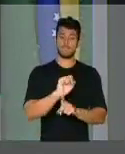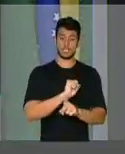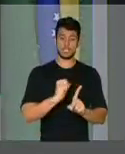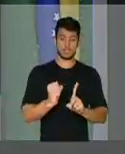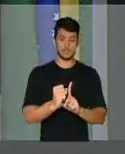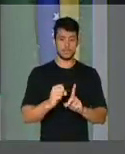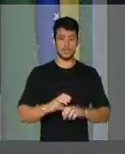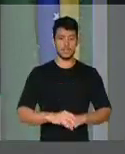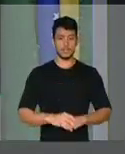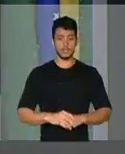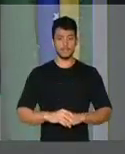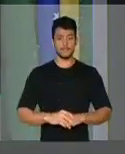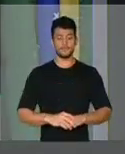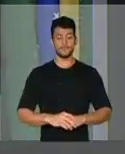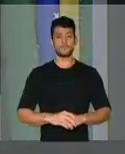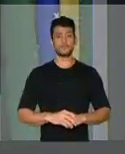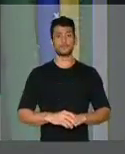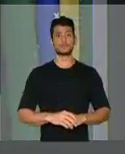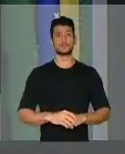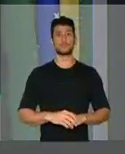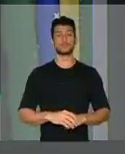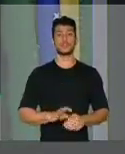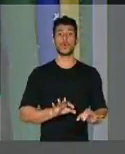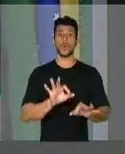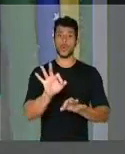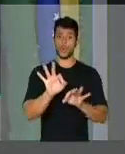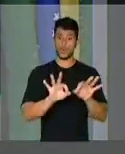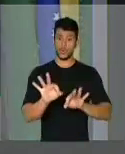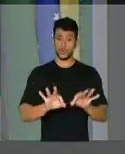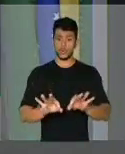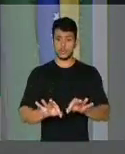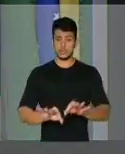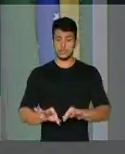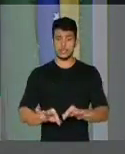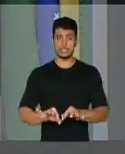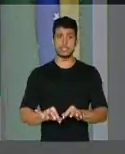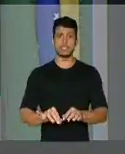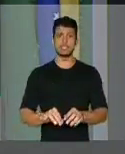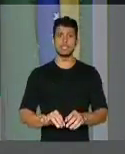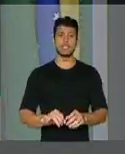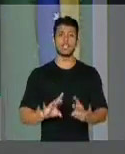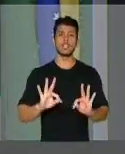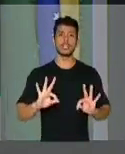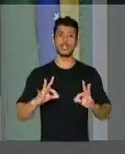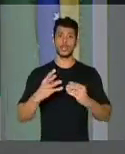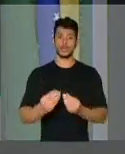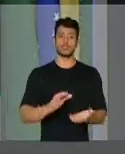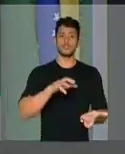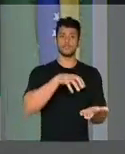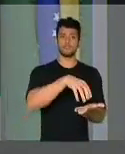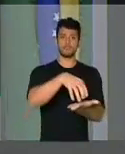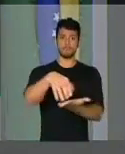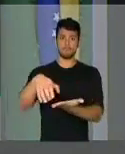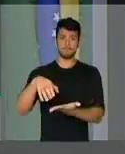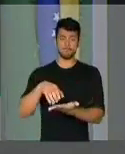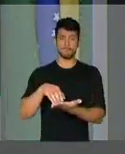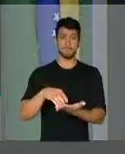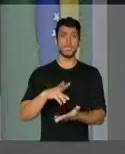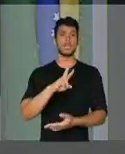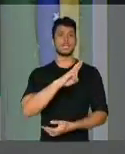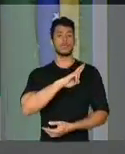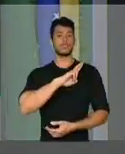Disciplina a organização e o funcionamento dos órgãos responsáveis pela segurança